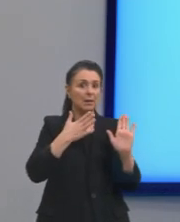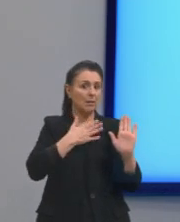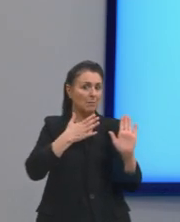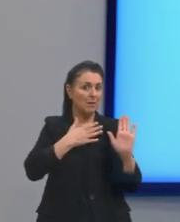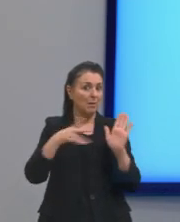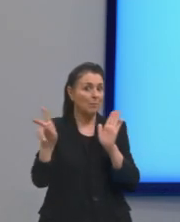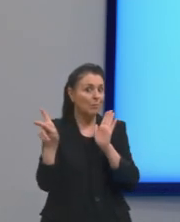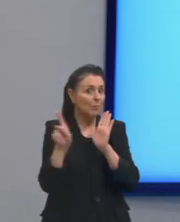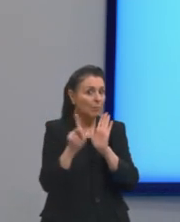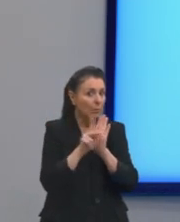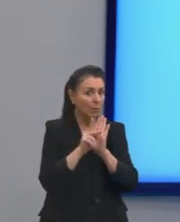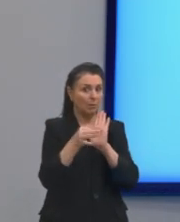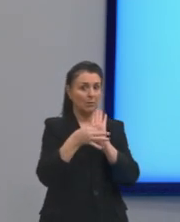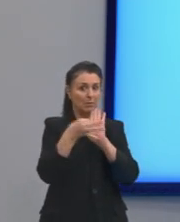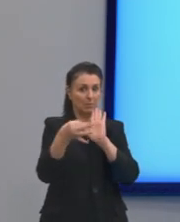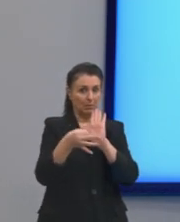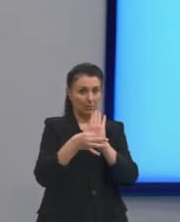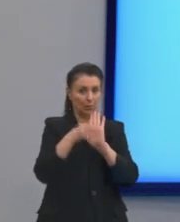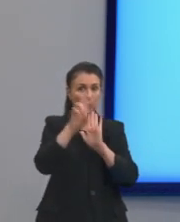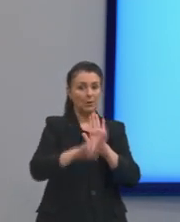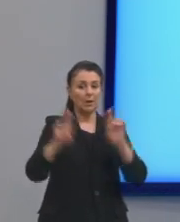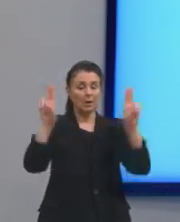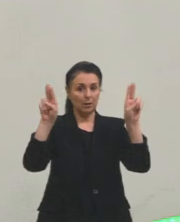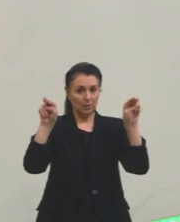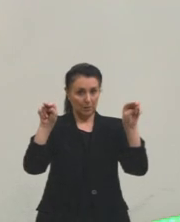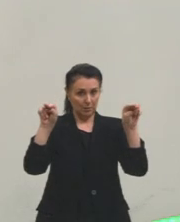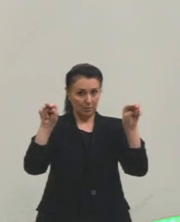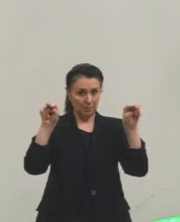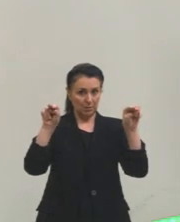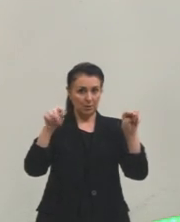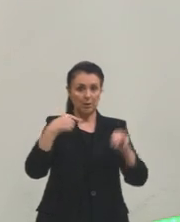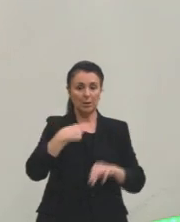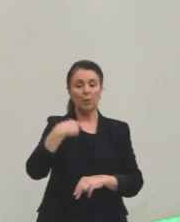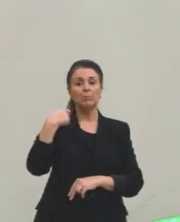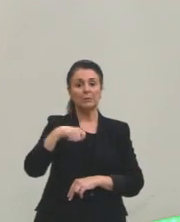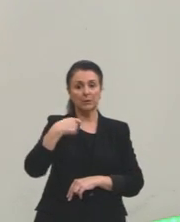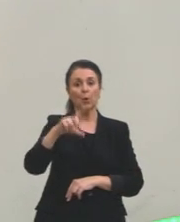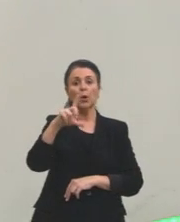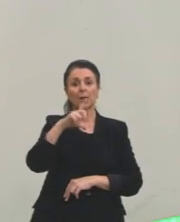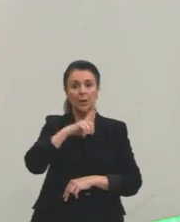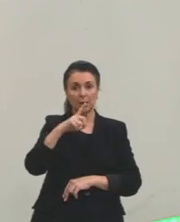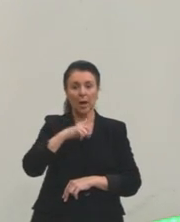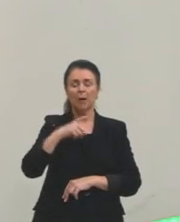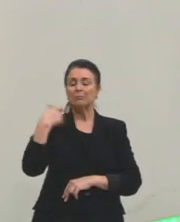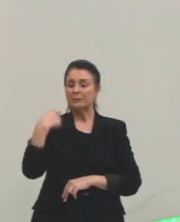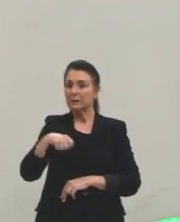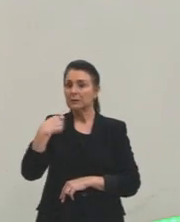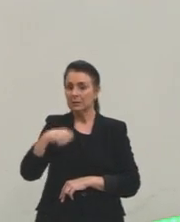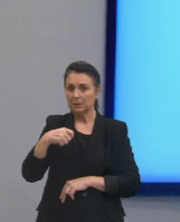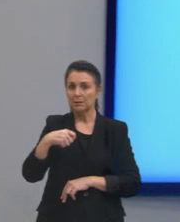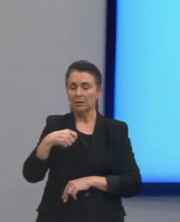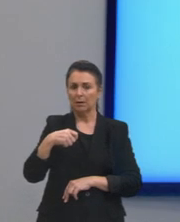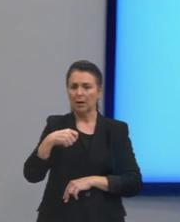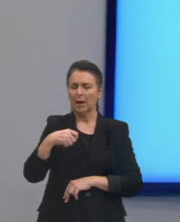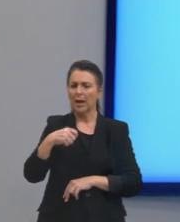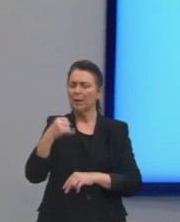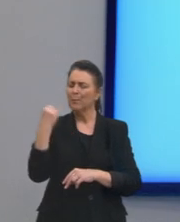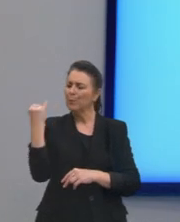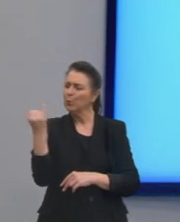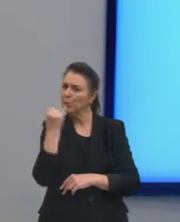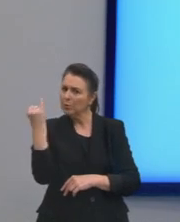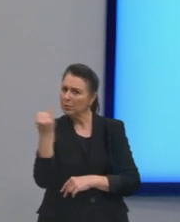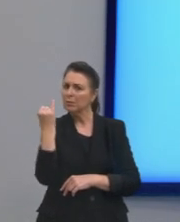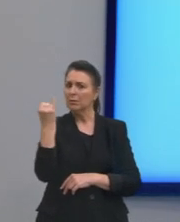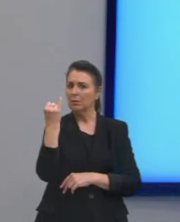essa temática também tem que também eu preciso ter né é necessário é essencial que eu